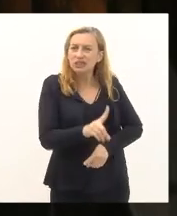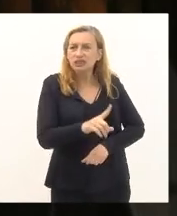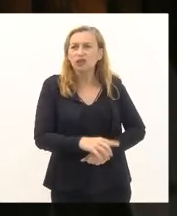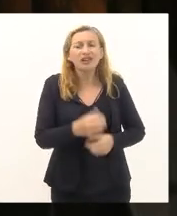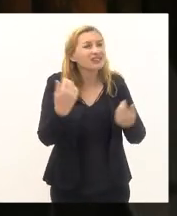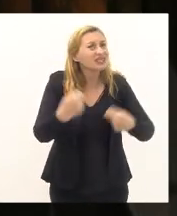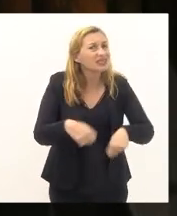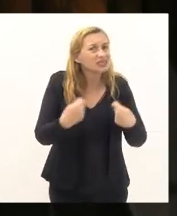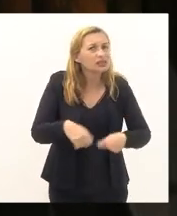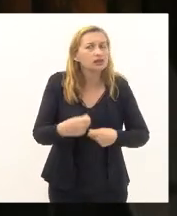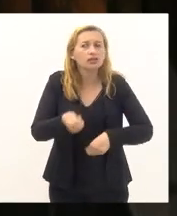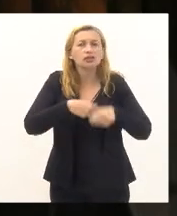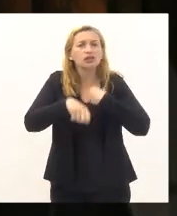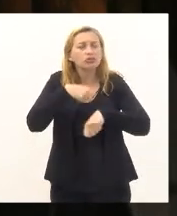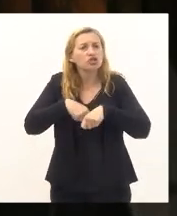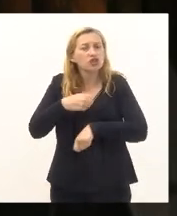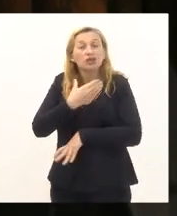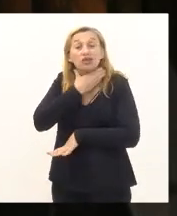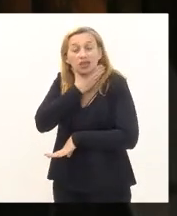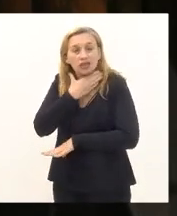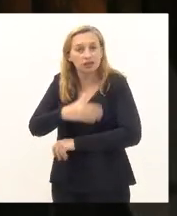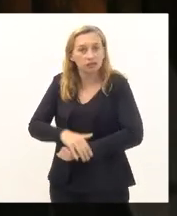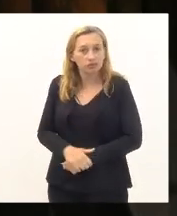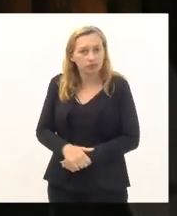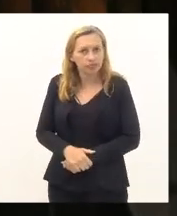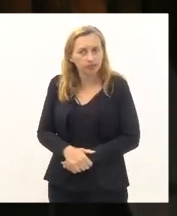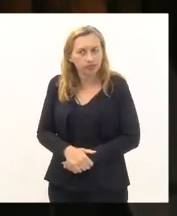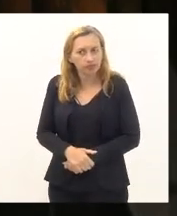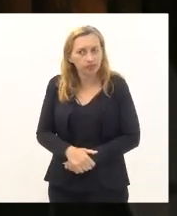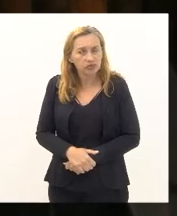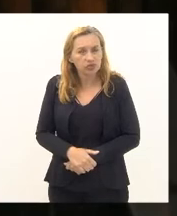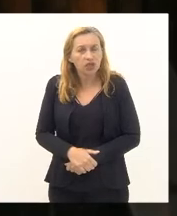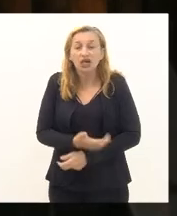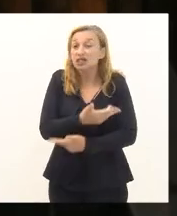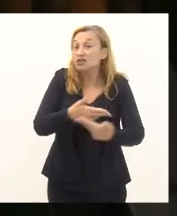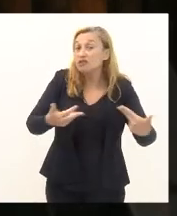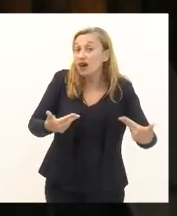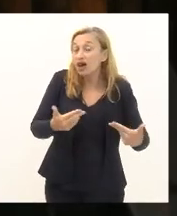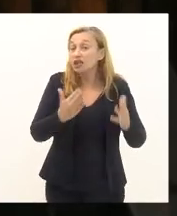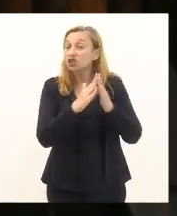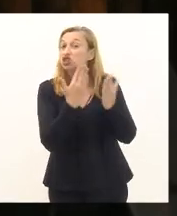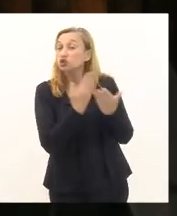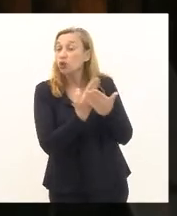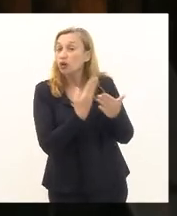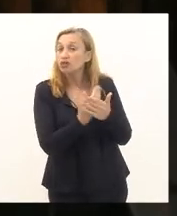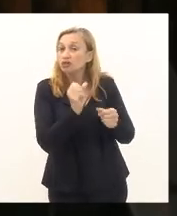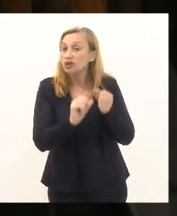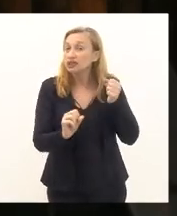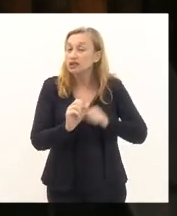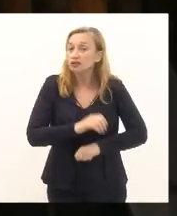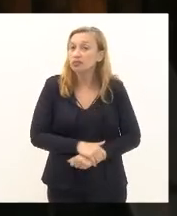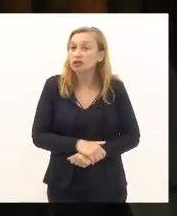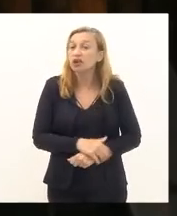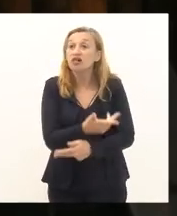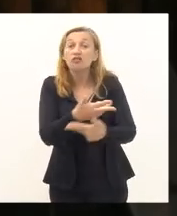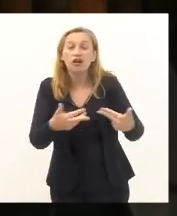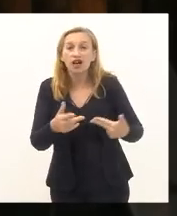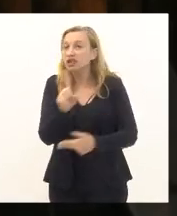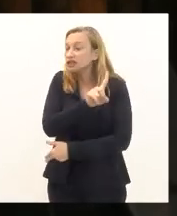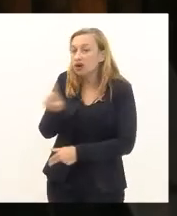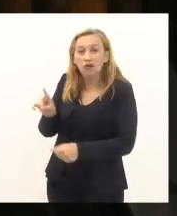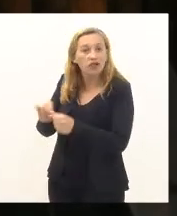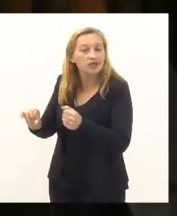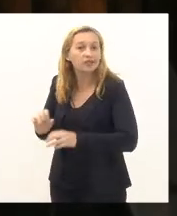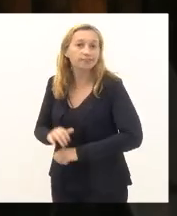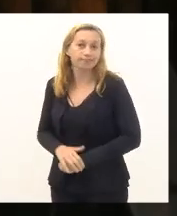a necessidade de administrar essa crise. E se muitas escolas estão fazendo isso, muitas não estão